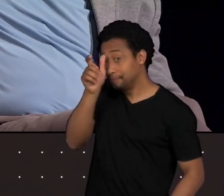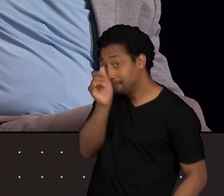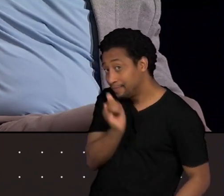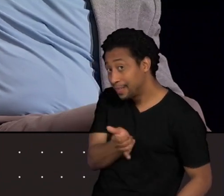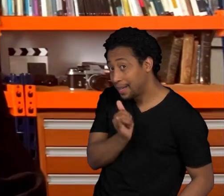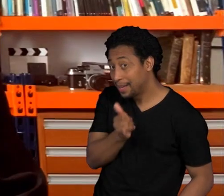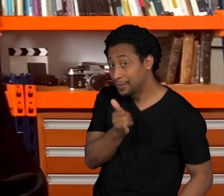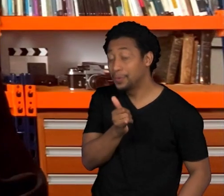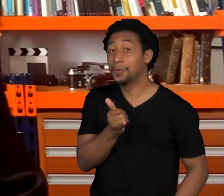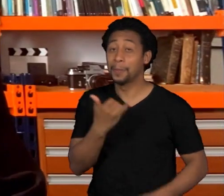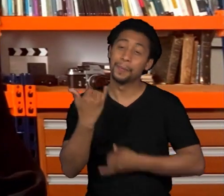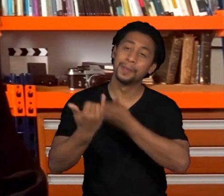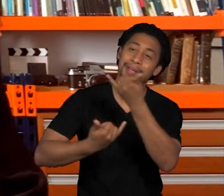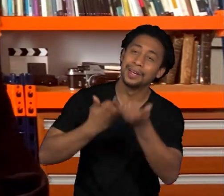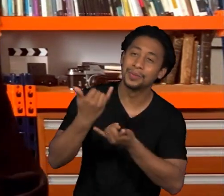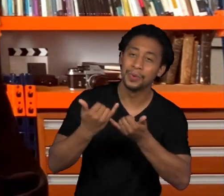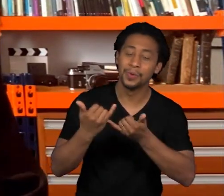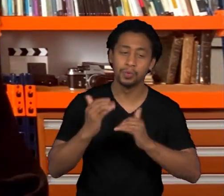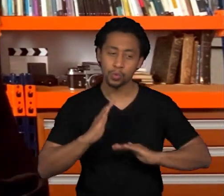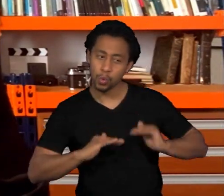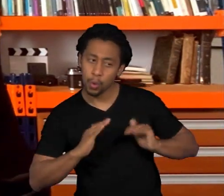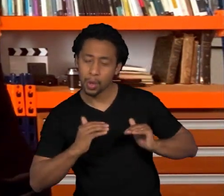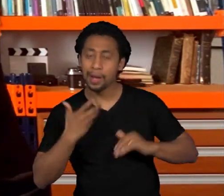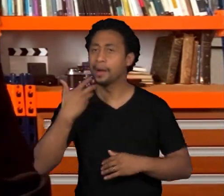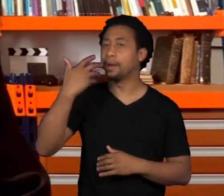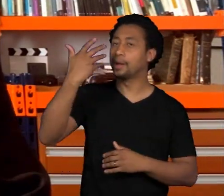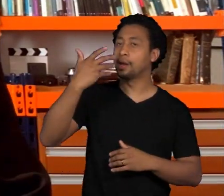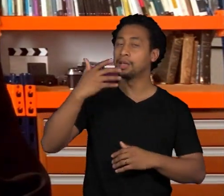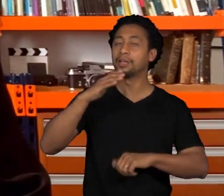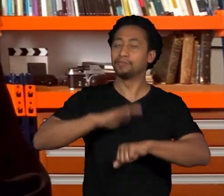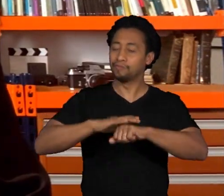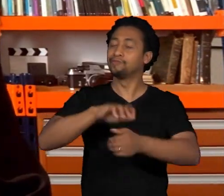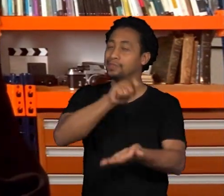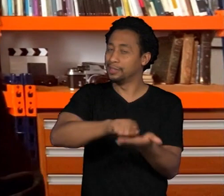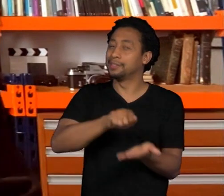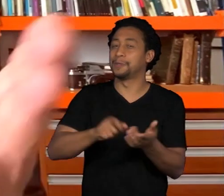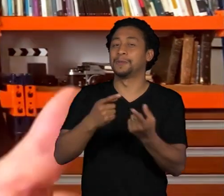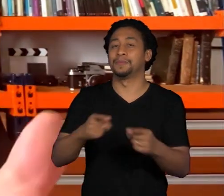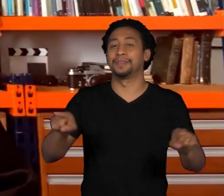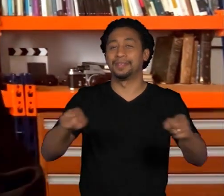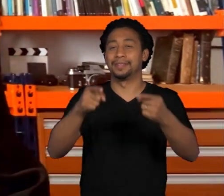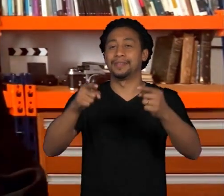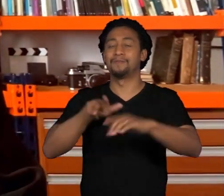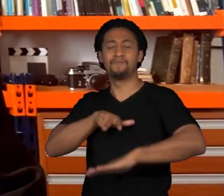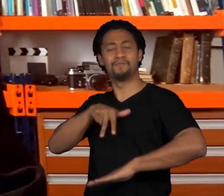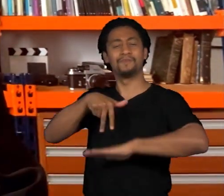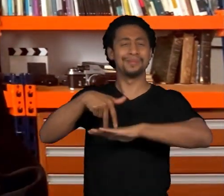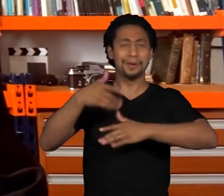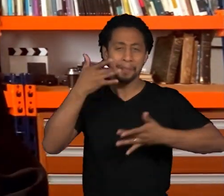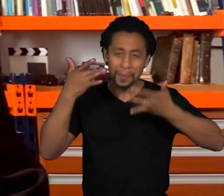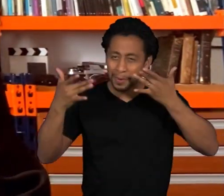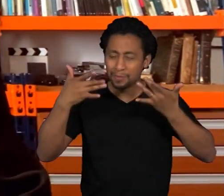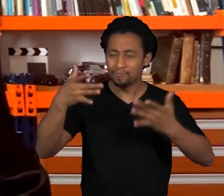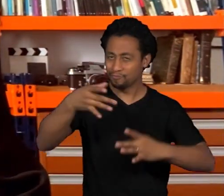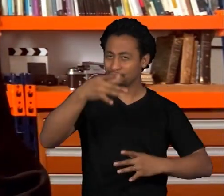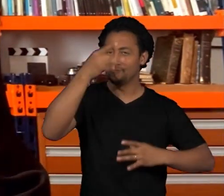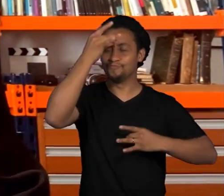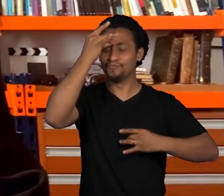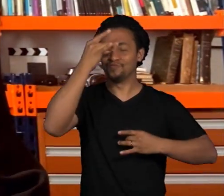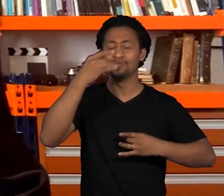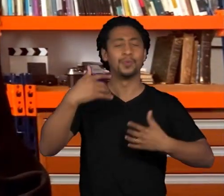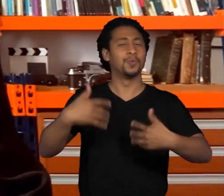Antônio toca canta faz canção Antônio do palco do Mamulengo da Nal catarineta